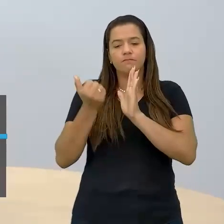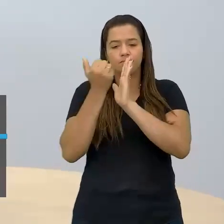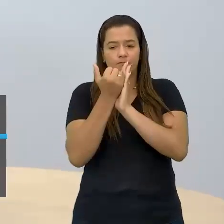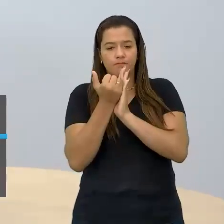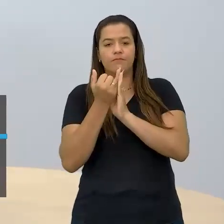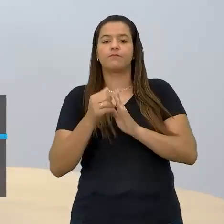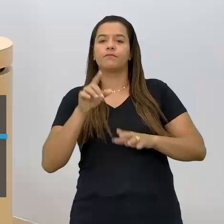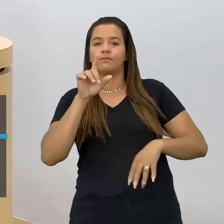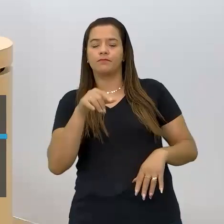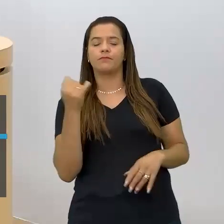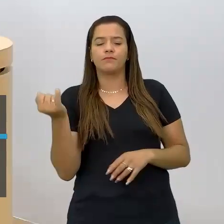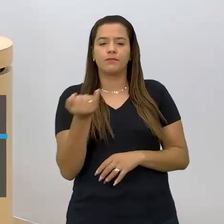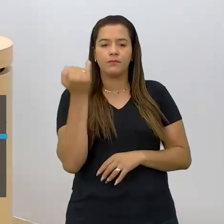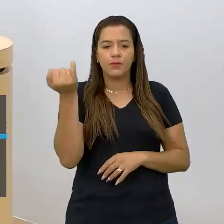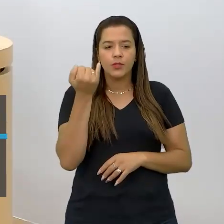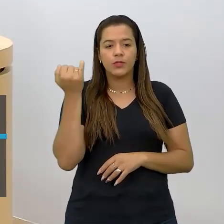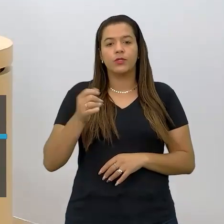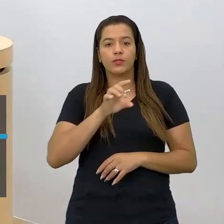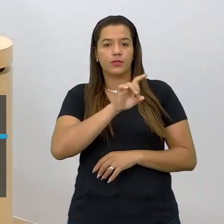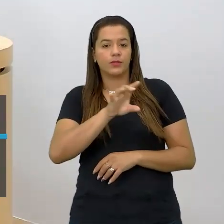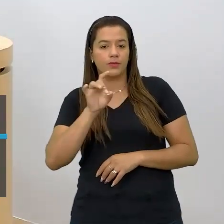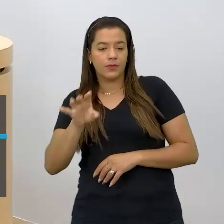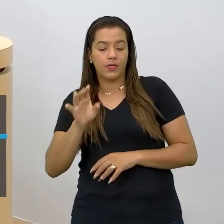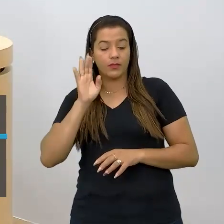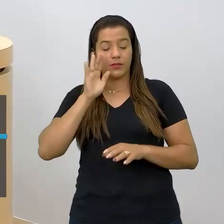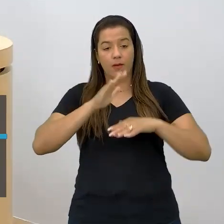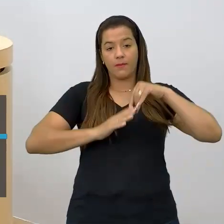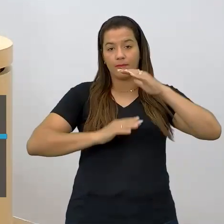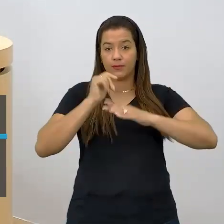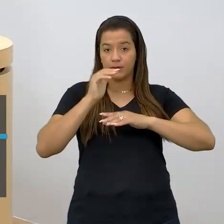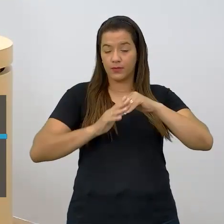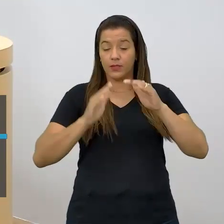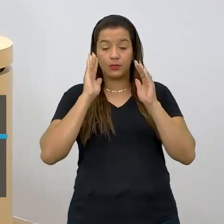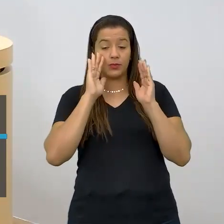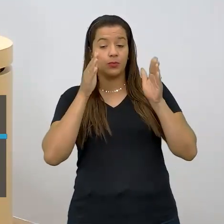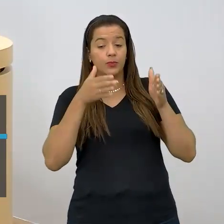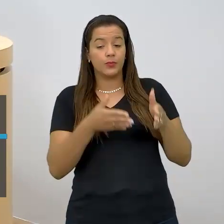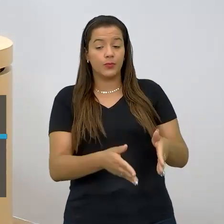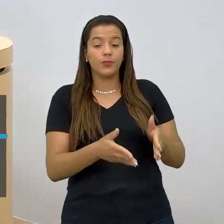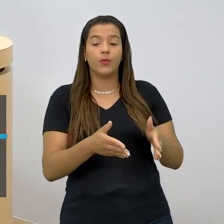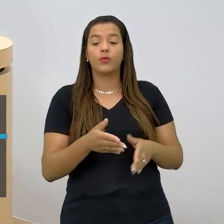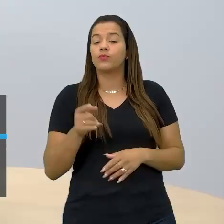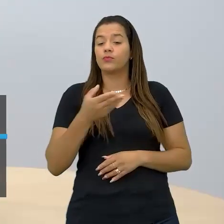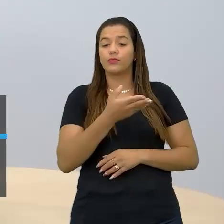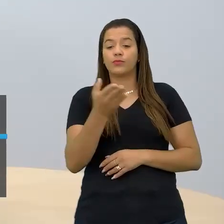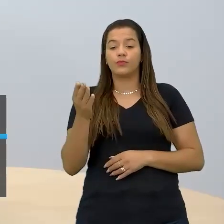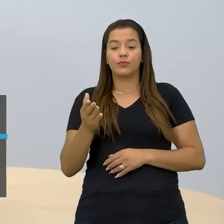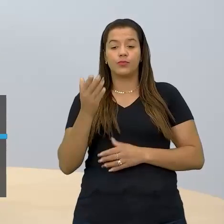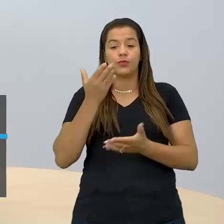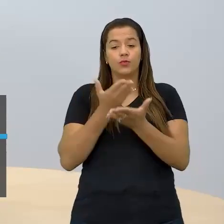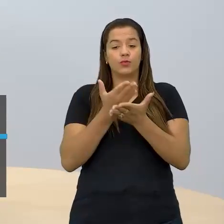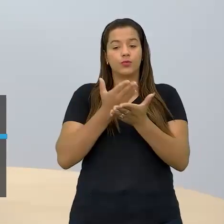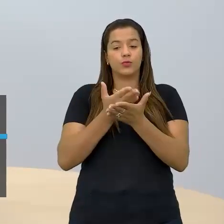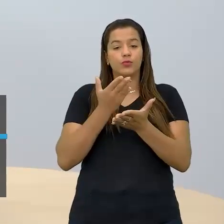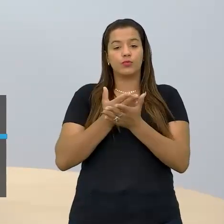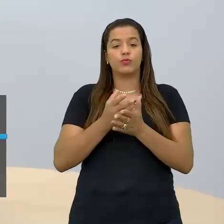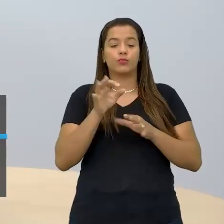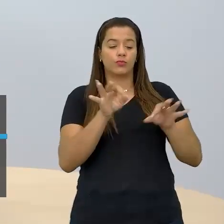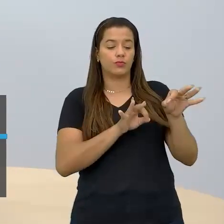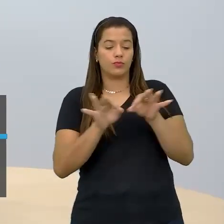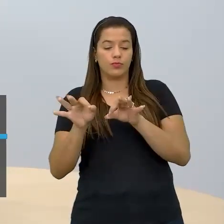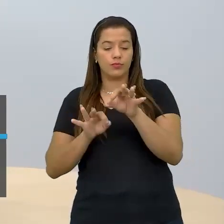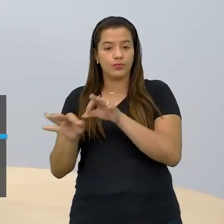Mas é importante isso, trazer as habilidades como foco do processo. Então, o que os estudantes precisam